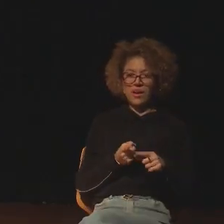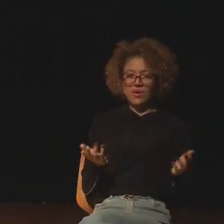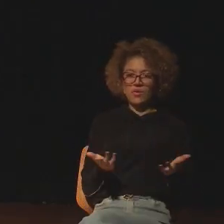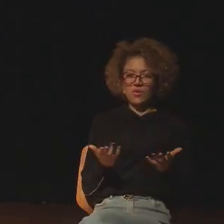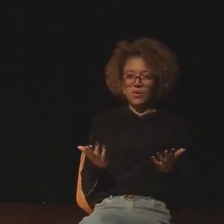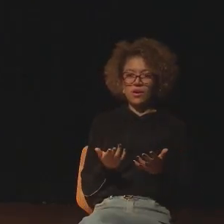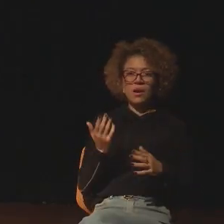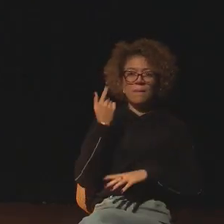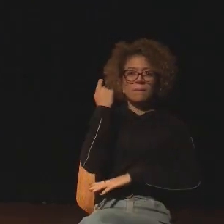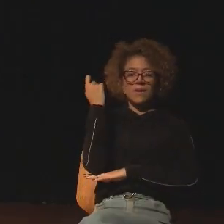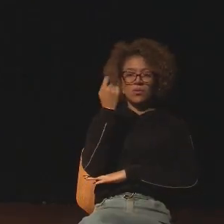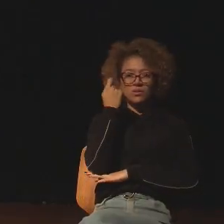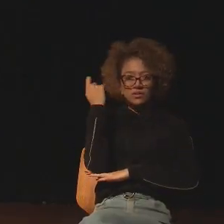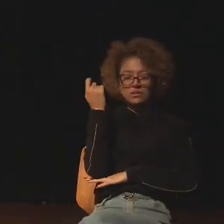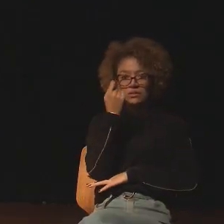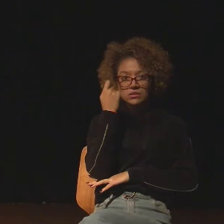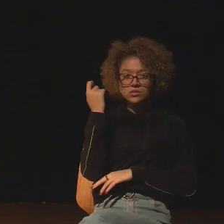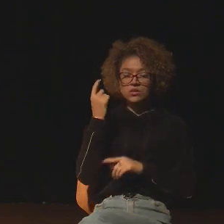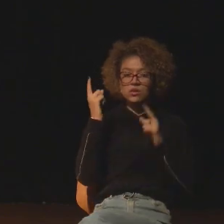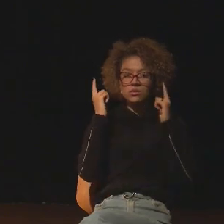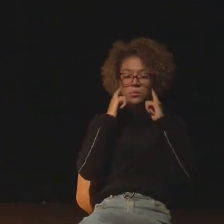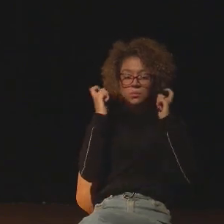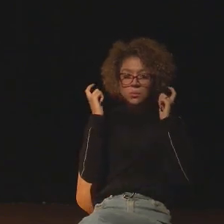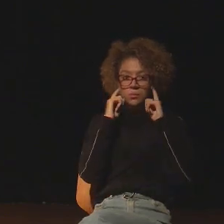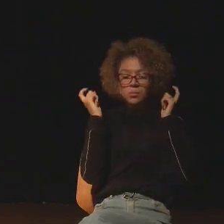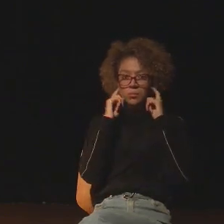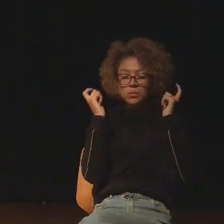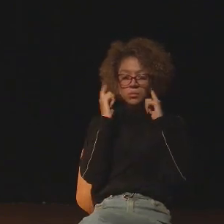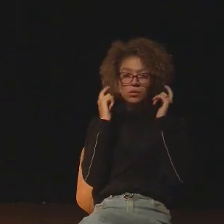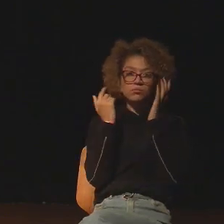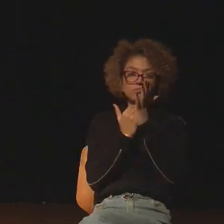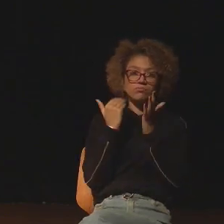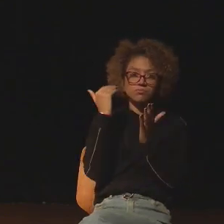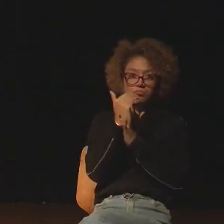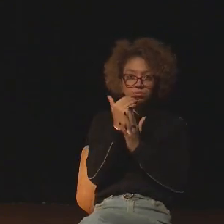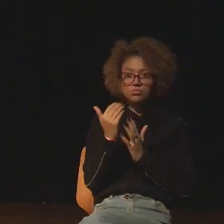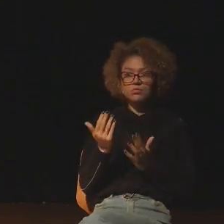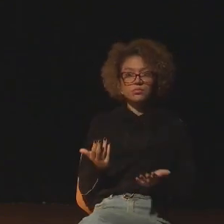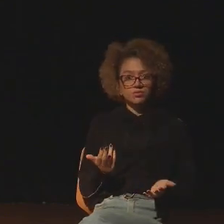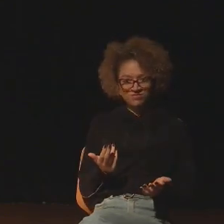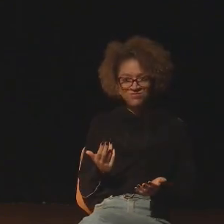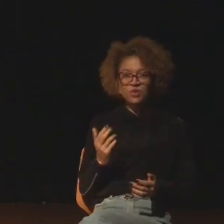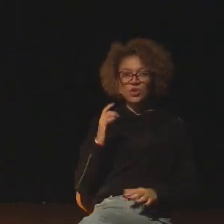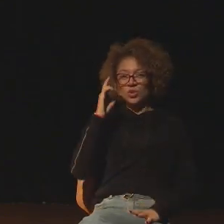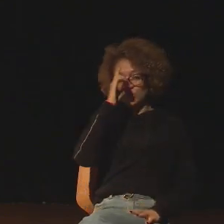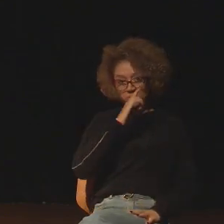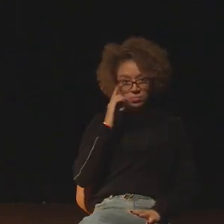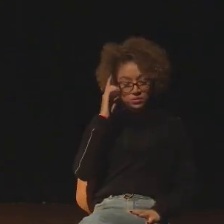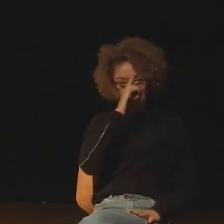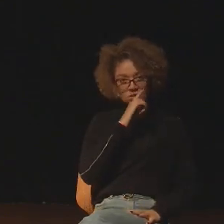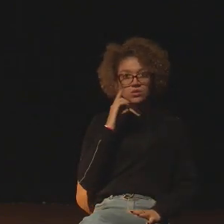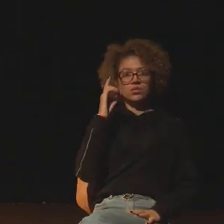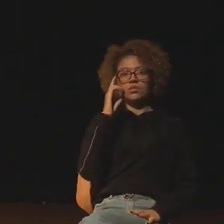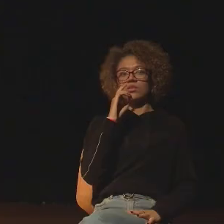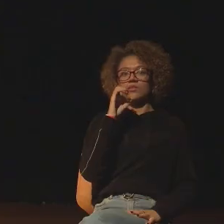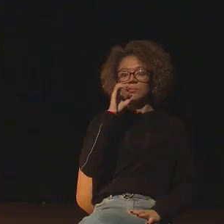Paulista, principalmente por conta da amplificação e dos instrumentos de percussão durante os domingos e feriados no Ruas Abertas,